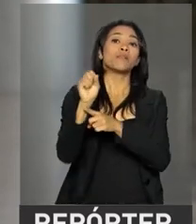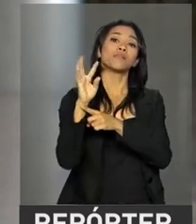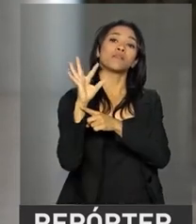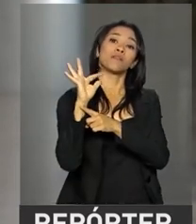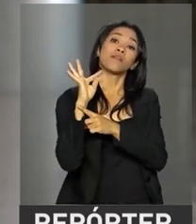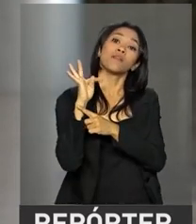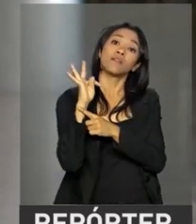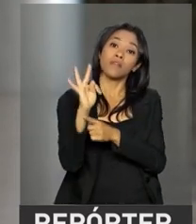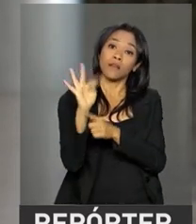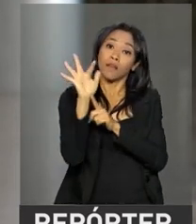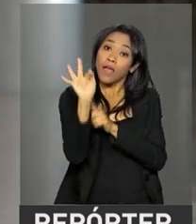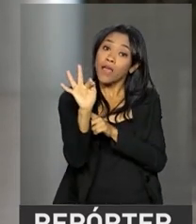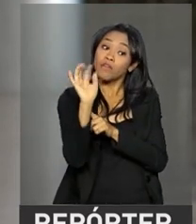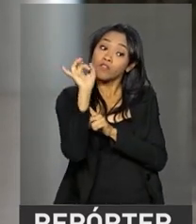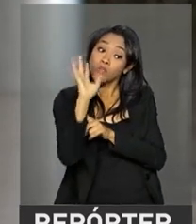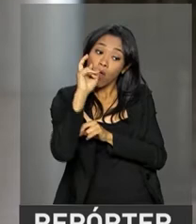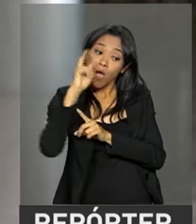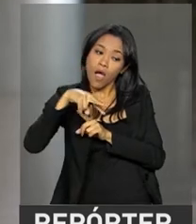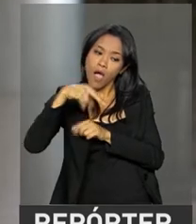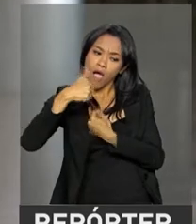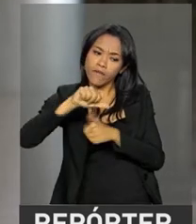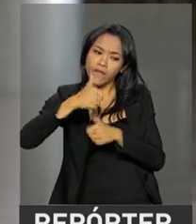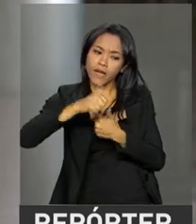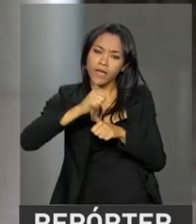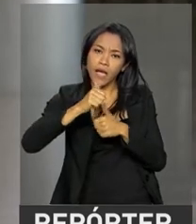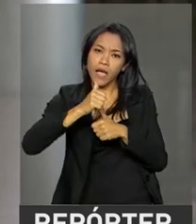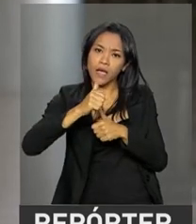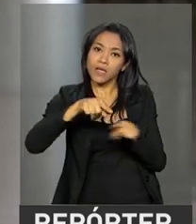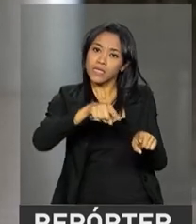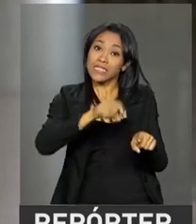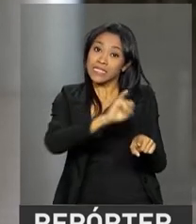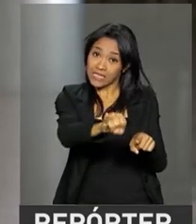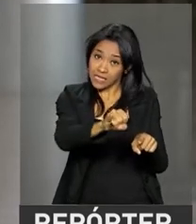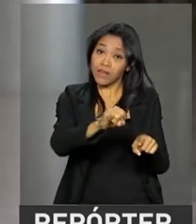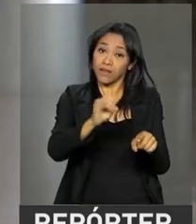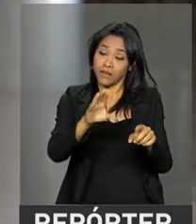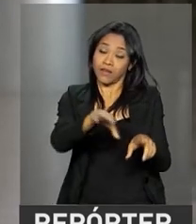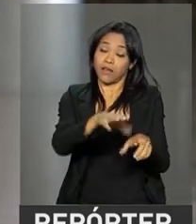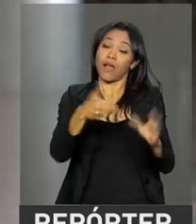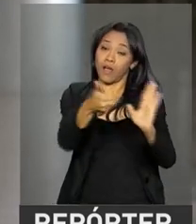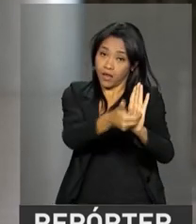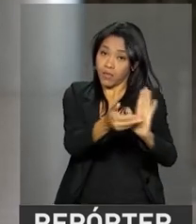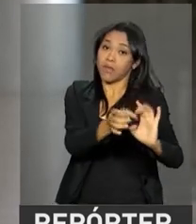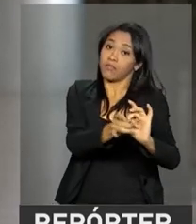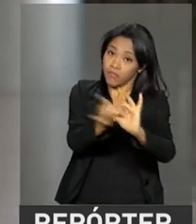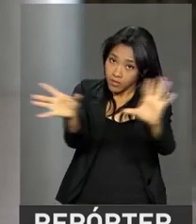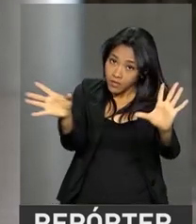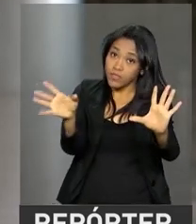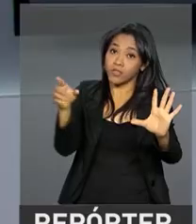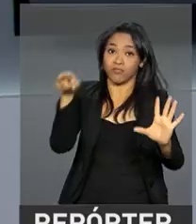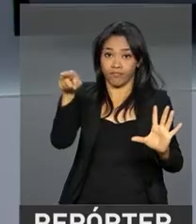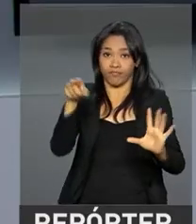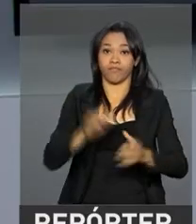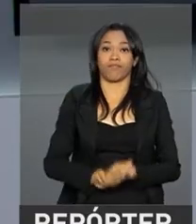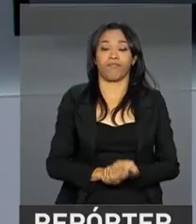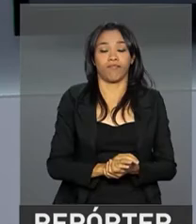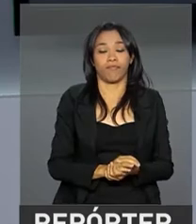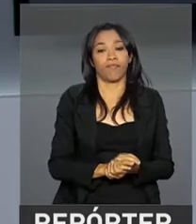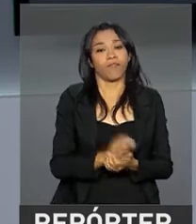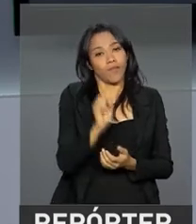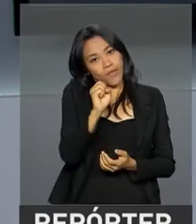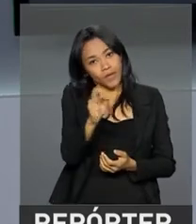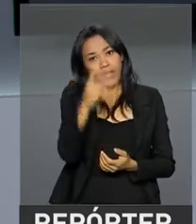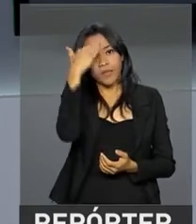só pode analisar essa denúncia com autorização da câmara dos deputados eu voto com você carol brigada nem